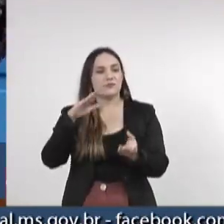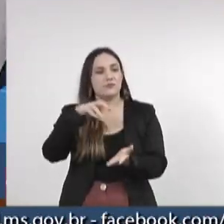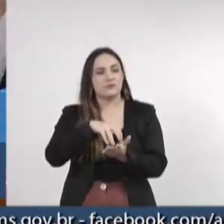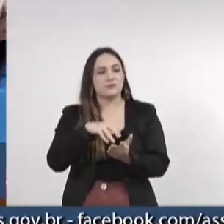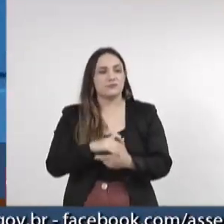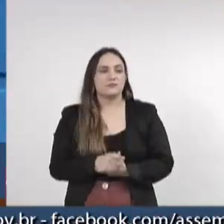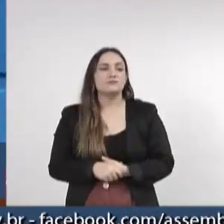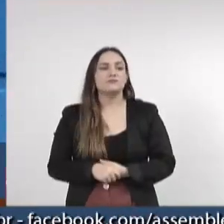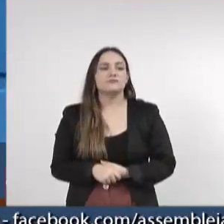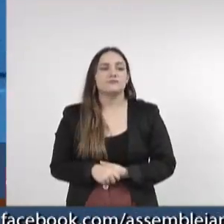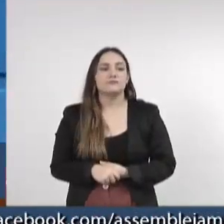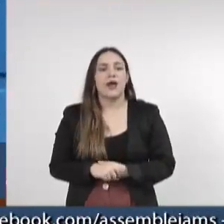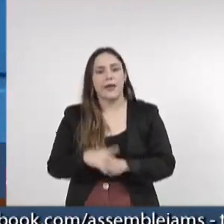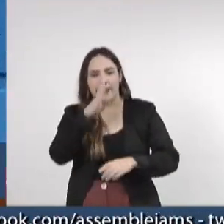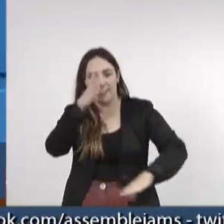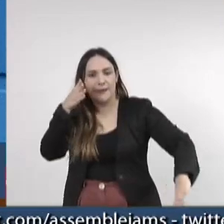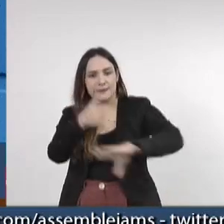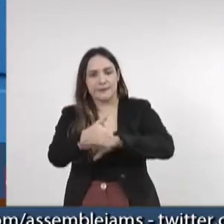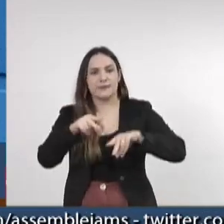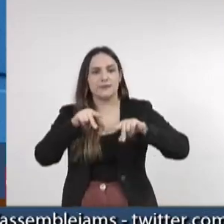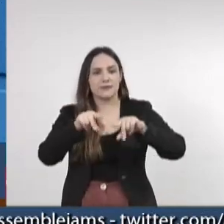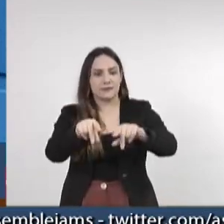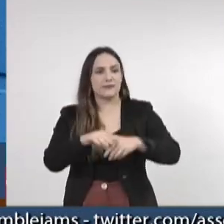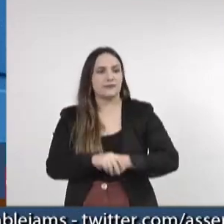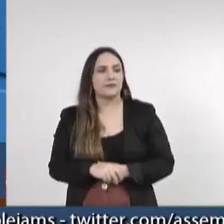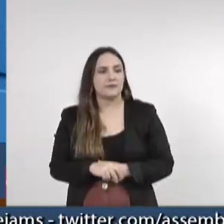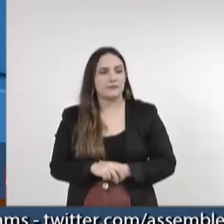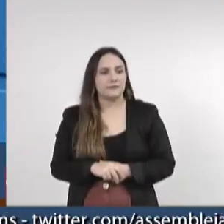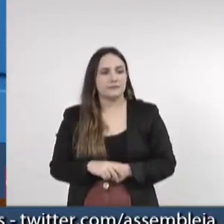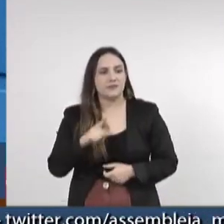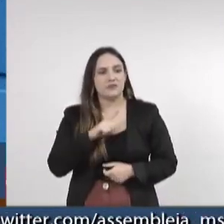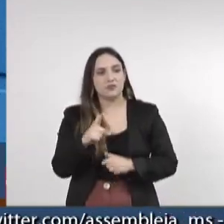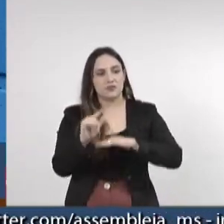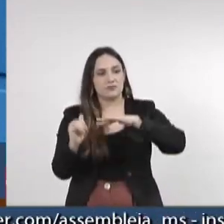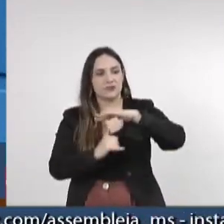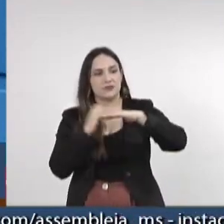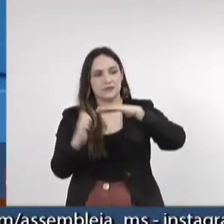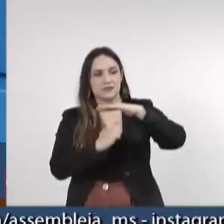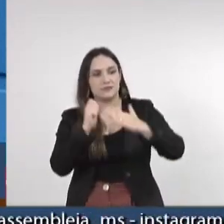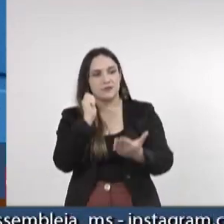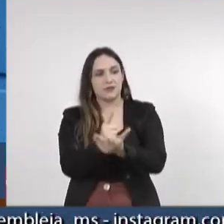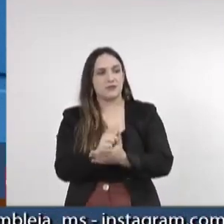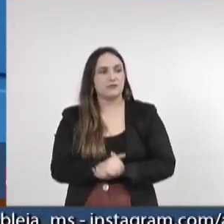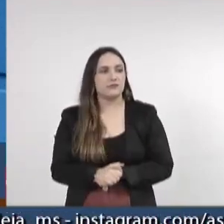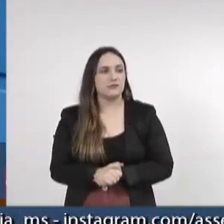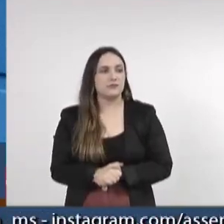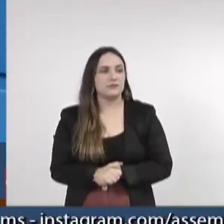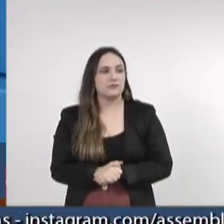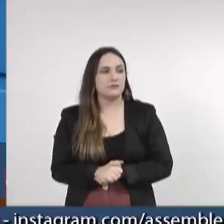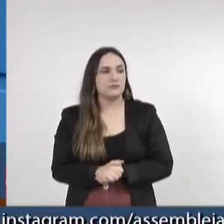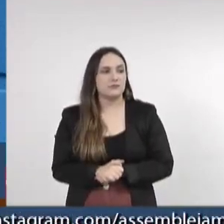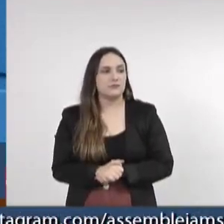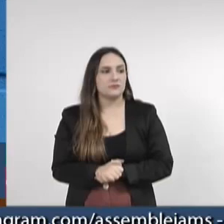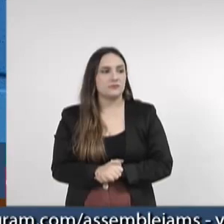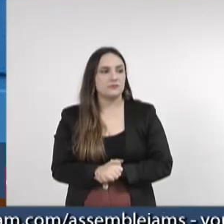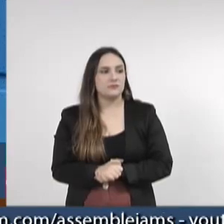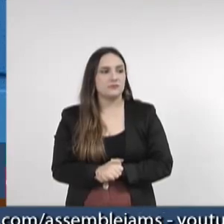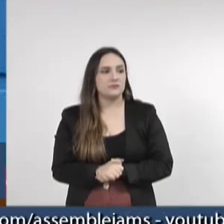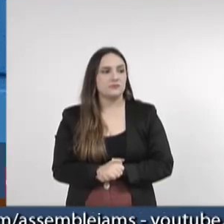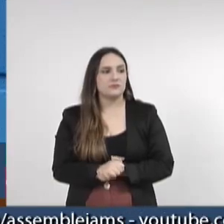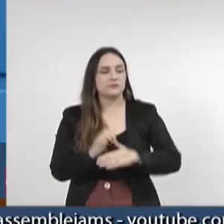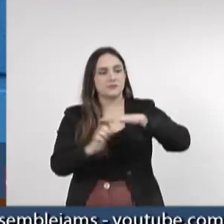Paga pelo CIMI por R$10 mil para o transporte de indígenas